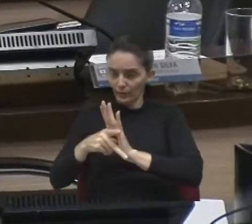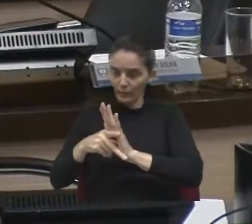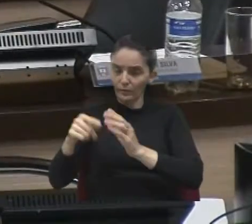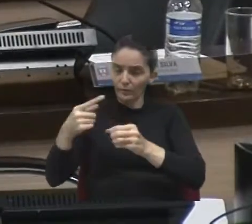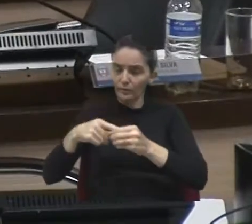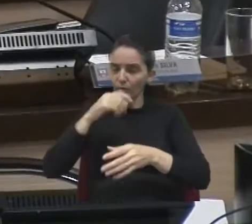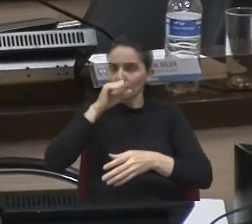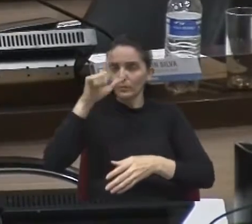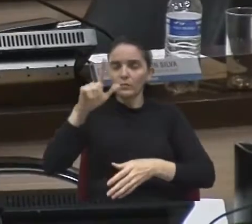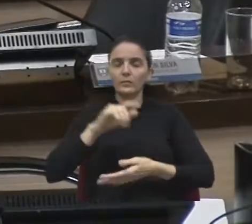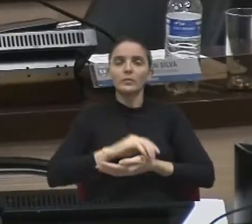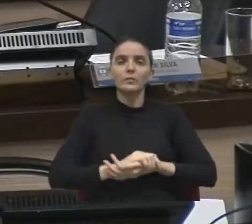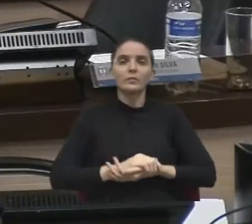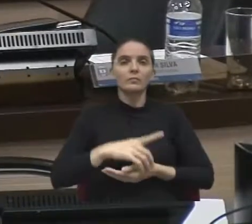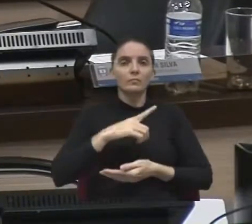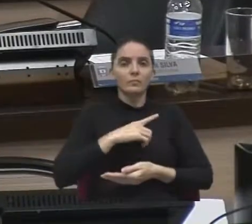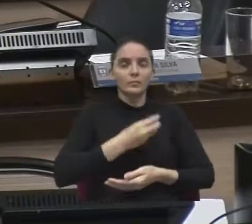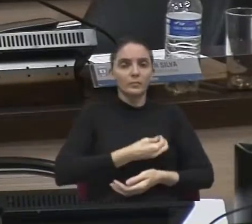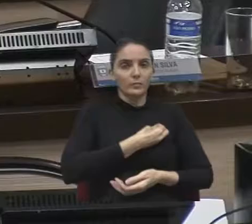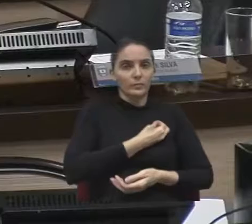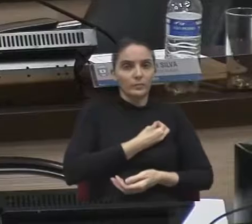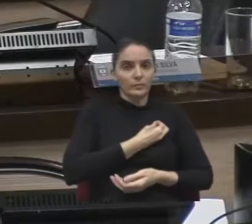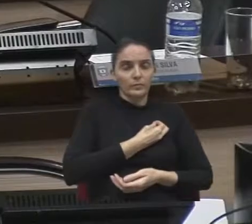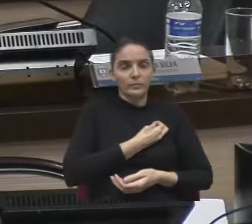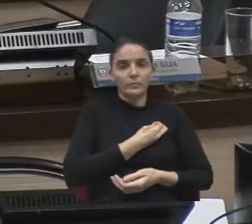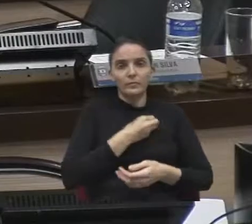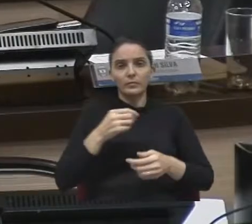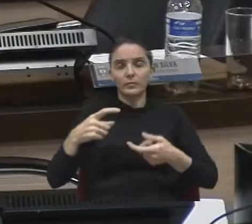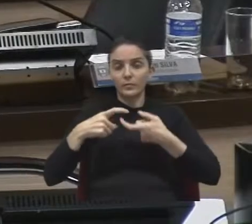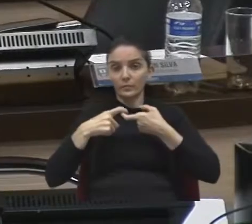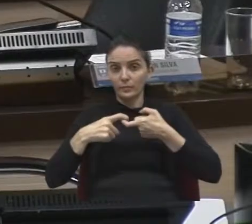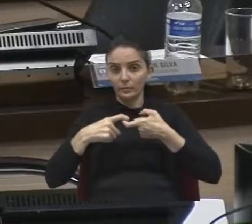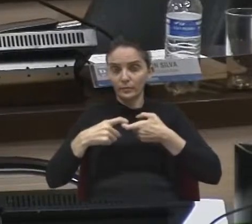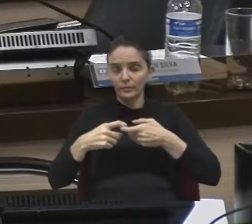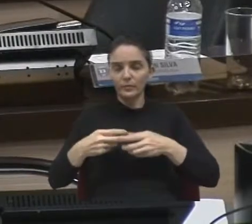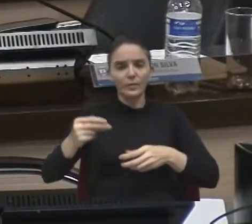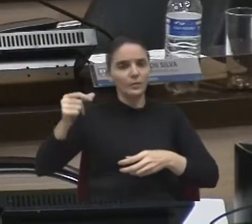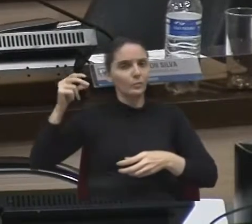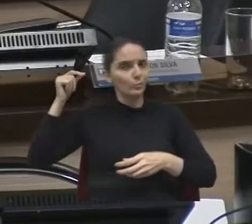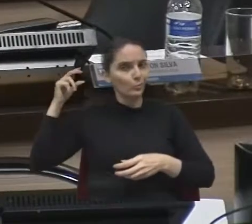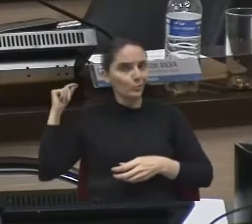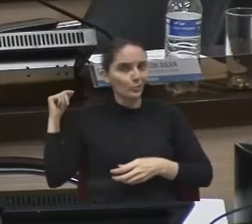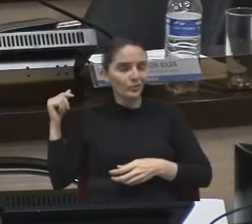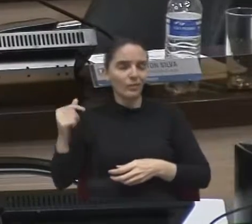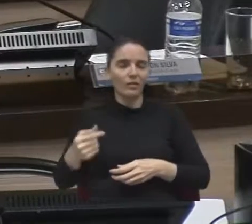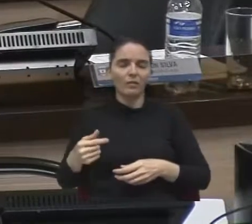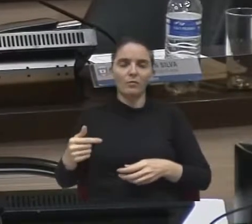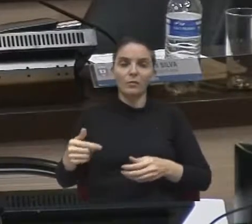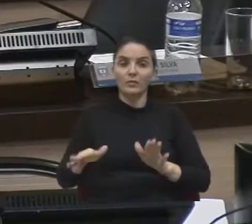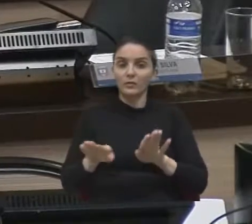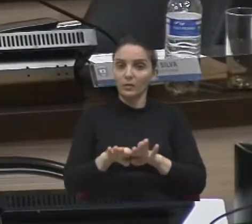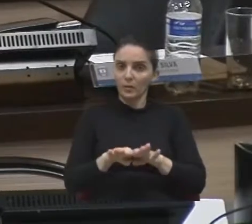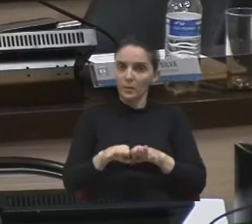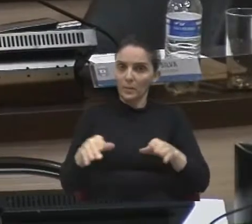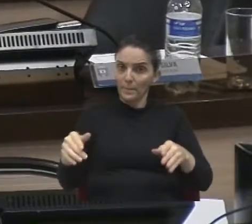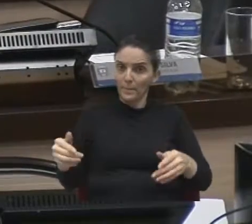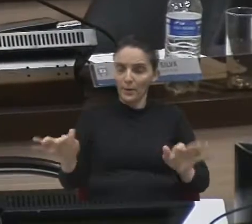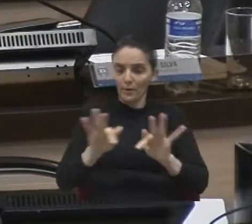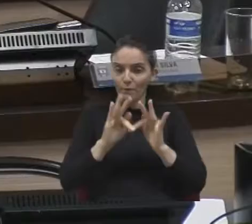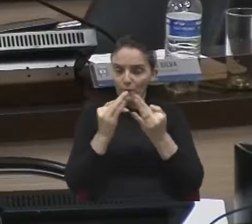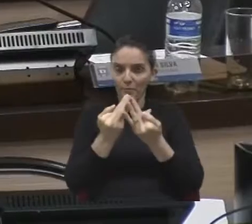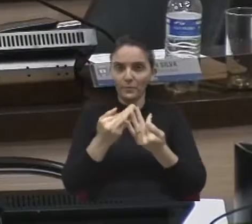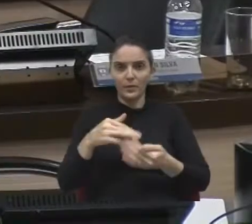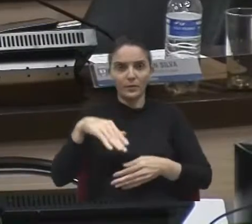a presença de seus sócios fundadores, antigos atiradores e familiares, além de autoridades civis